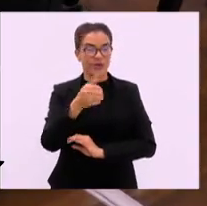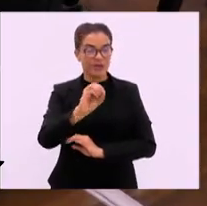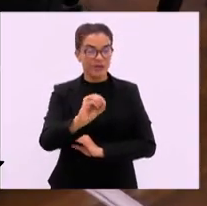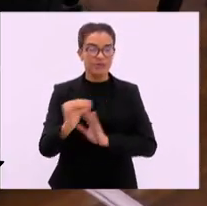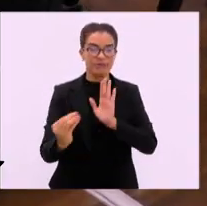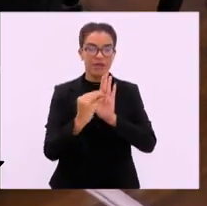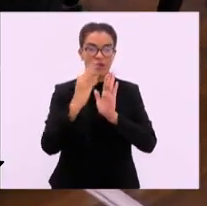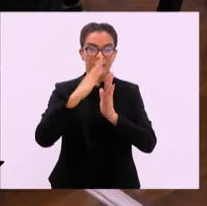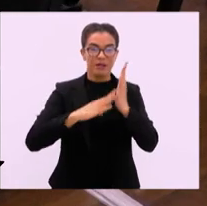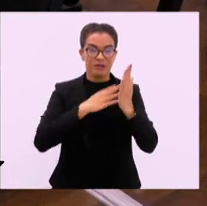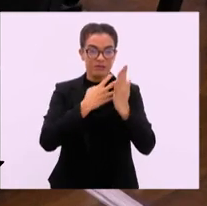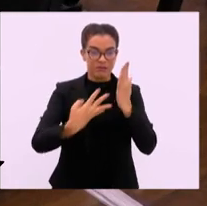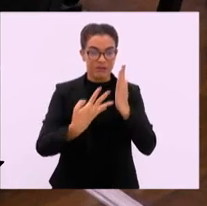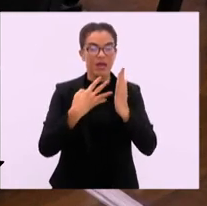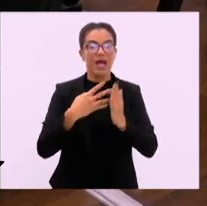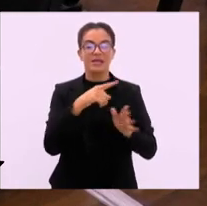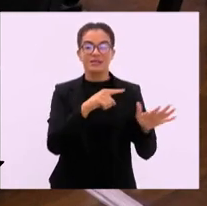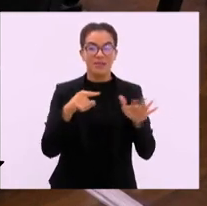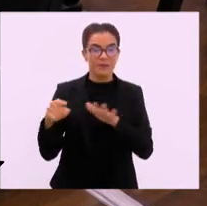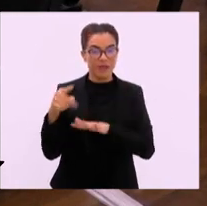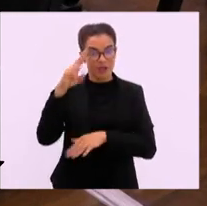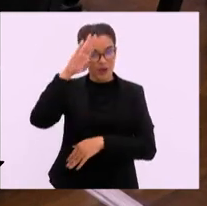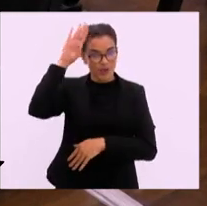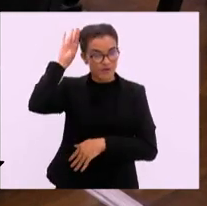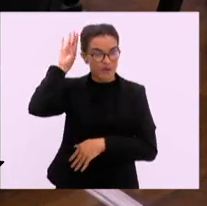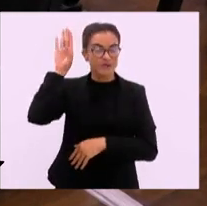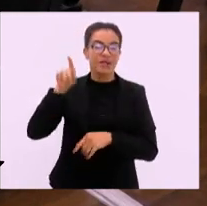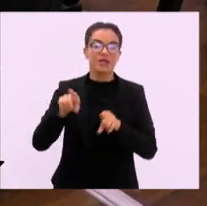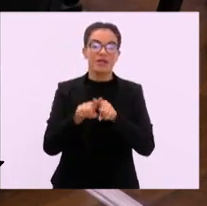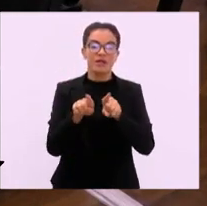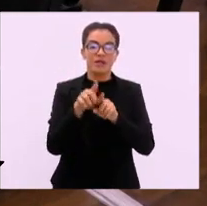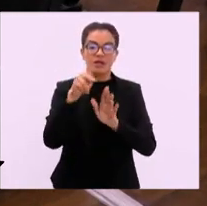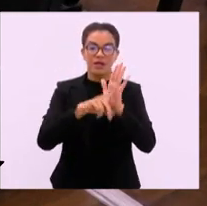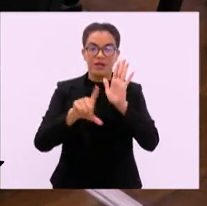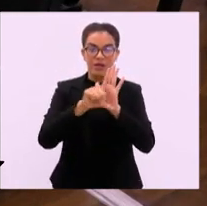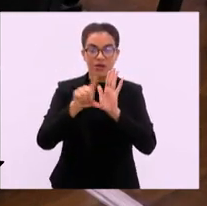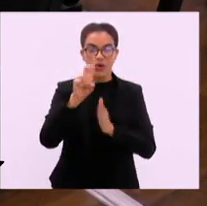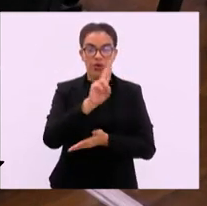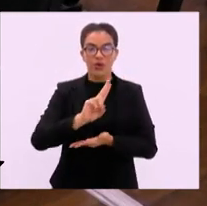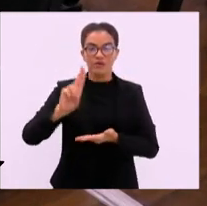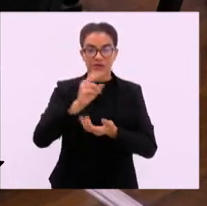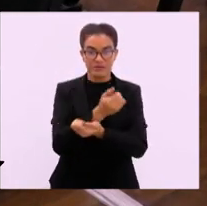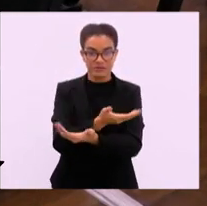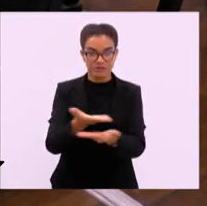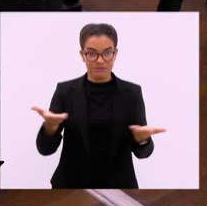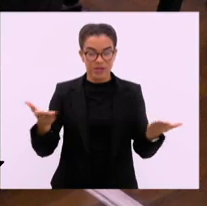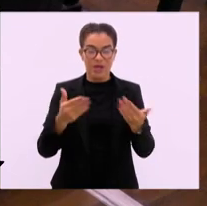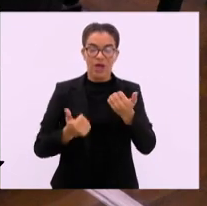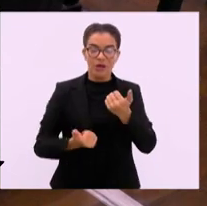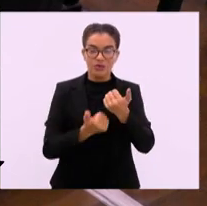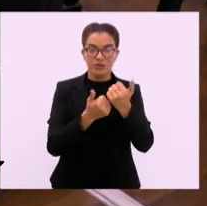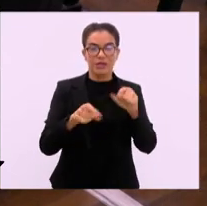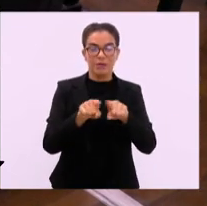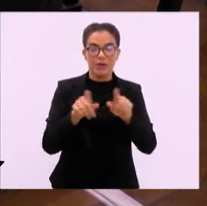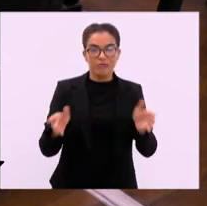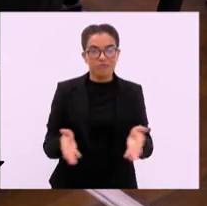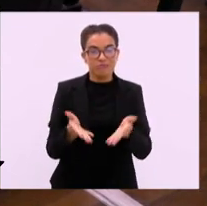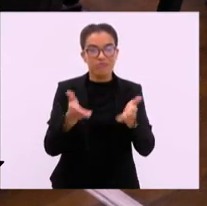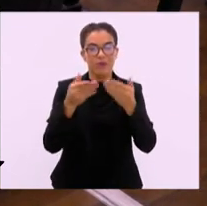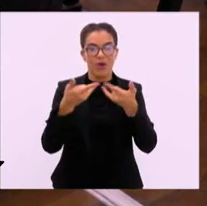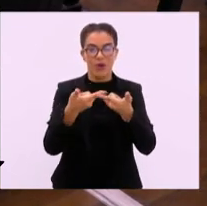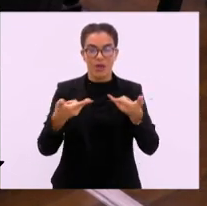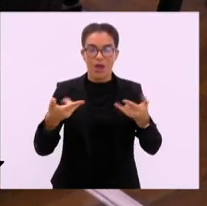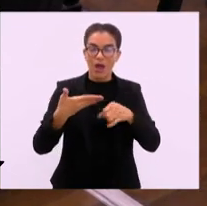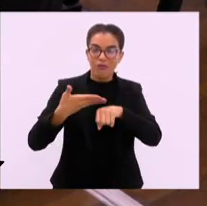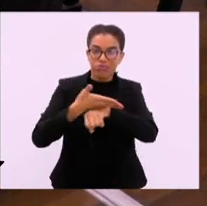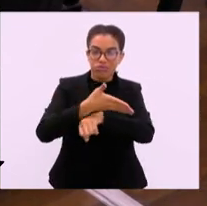no calendário oficial do Estado do Rio de Janeiro a Semana Universitária e o projeto Universidade para Todos, que promove o auxílio e o incentivo ao ingresso nas